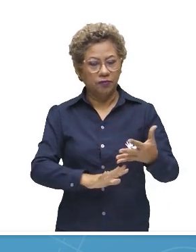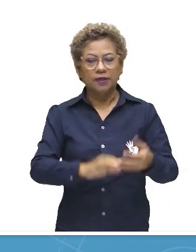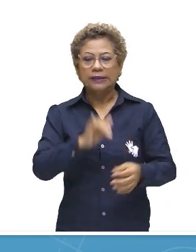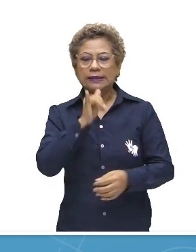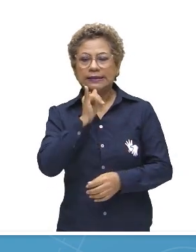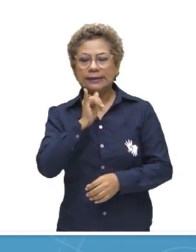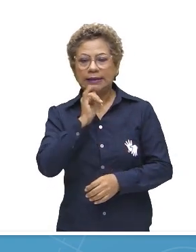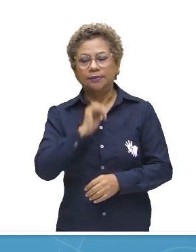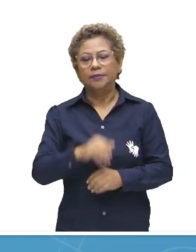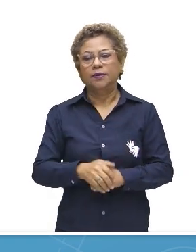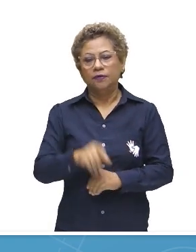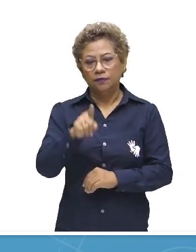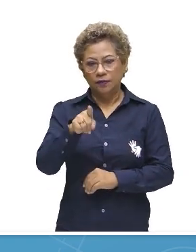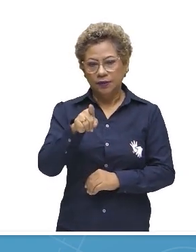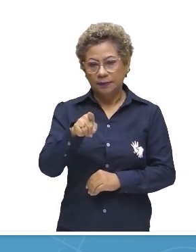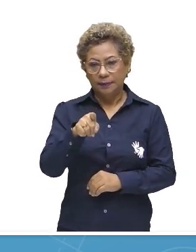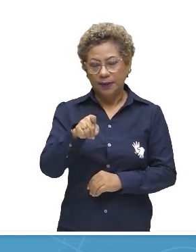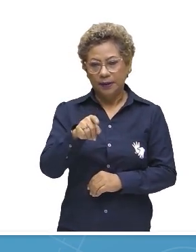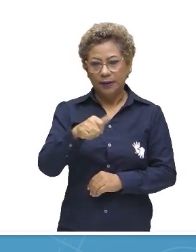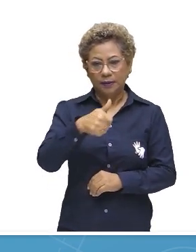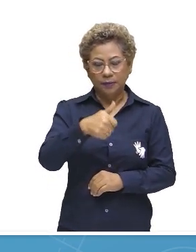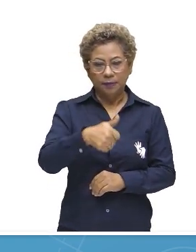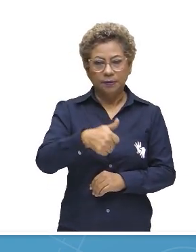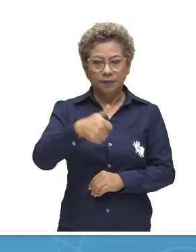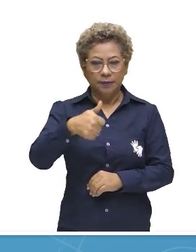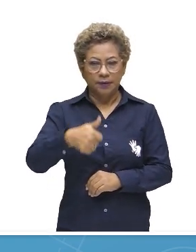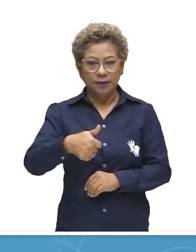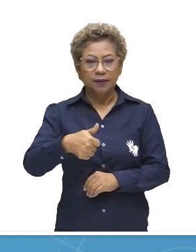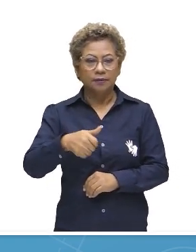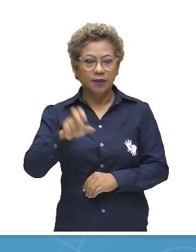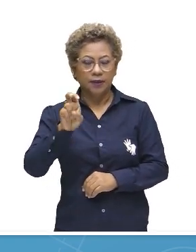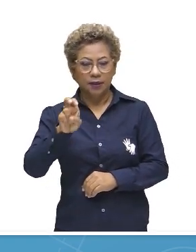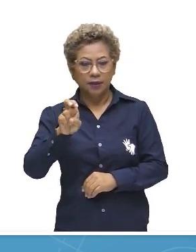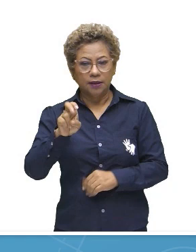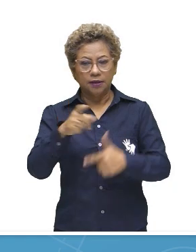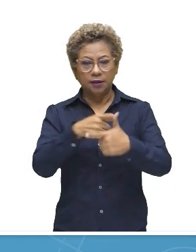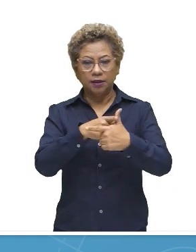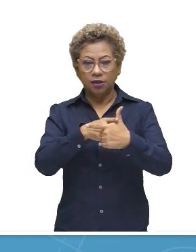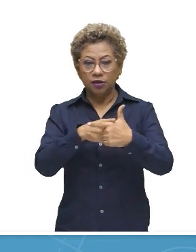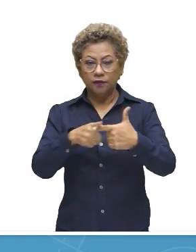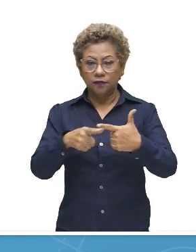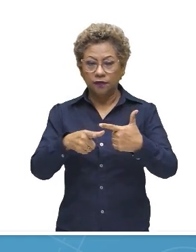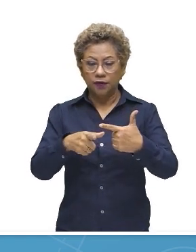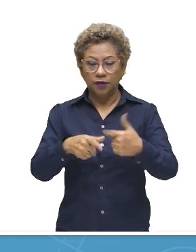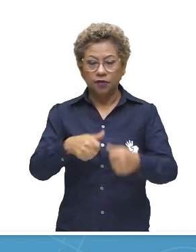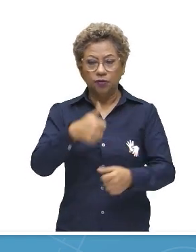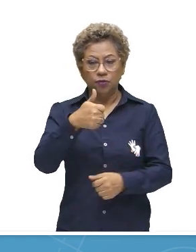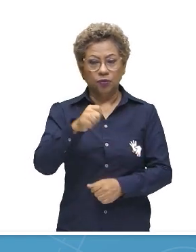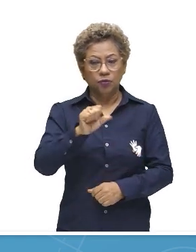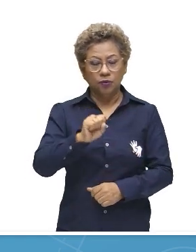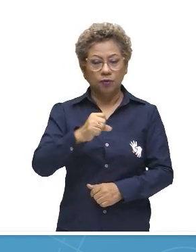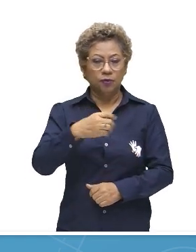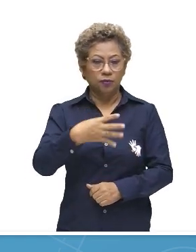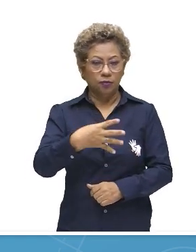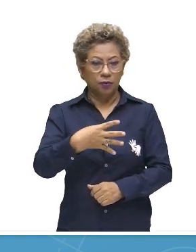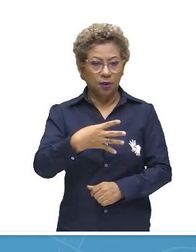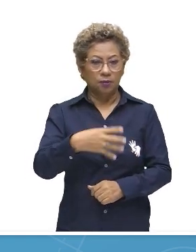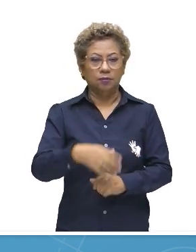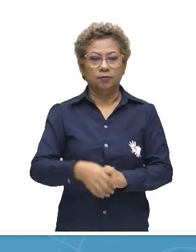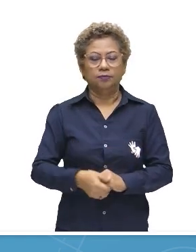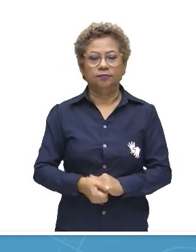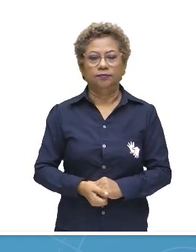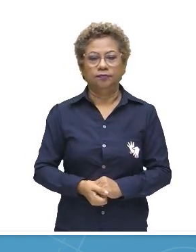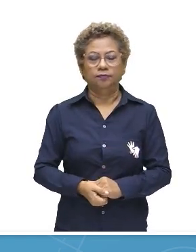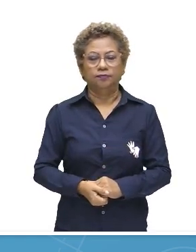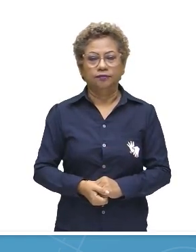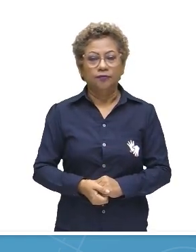pega 115 e divide por 184, né? Porque ele diz que são 115 das